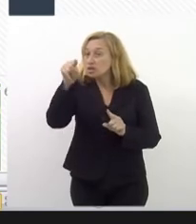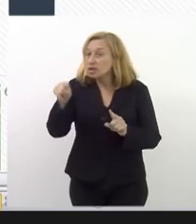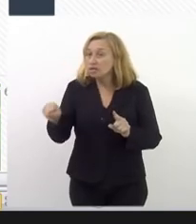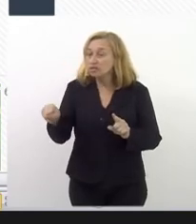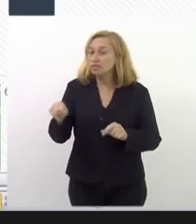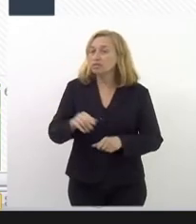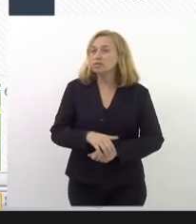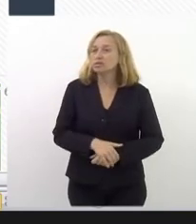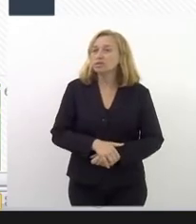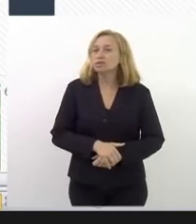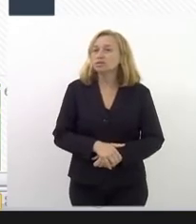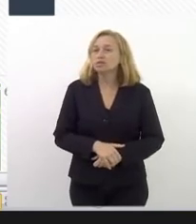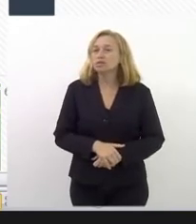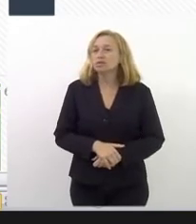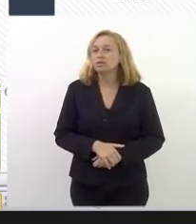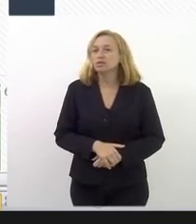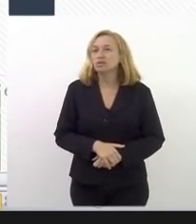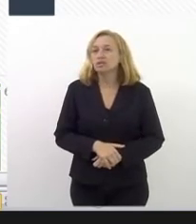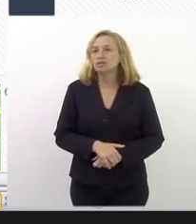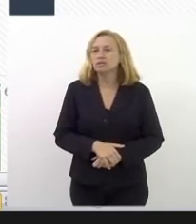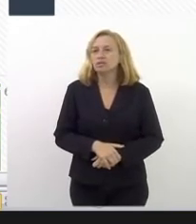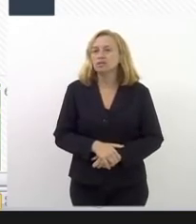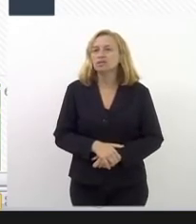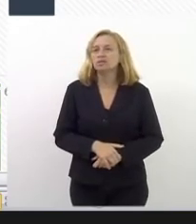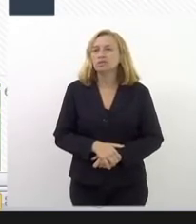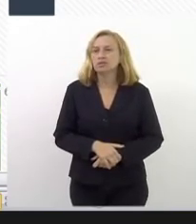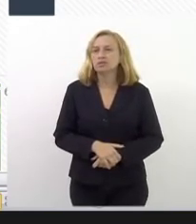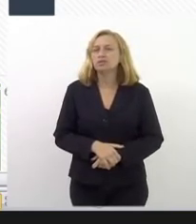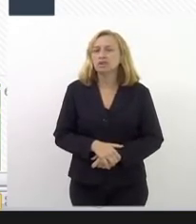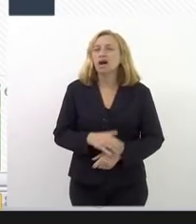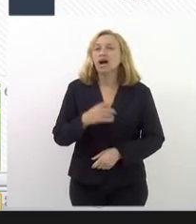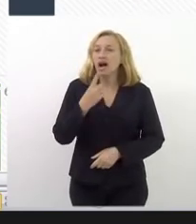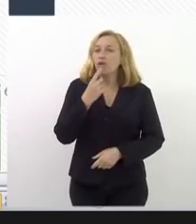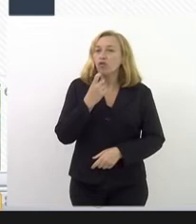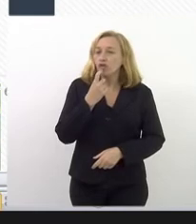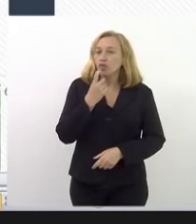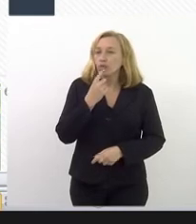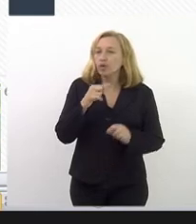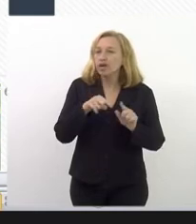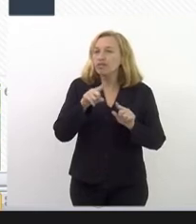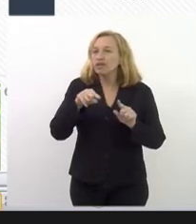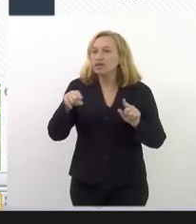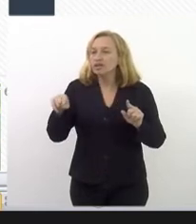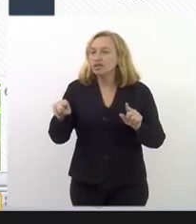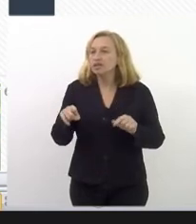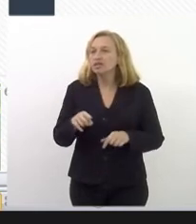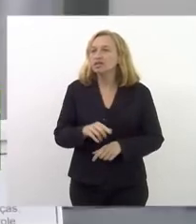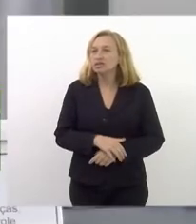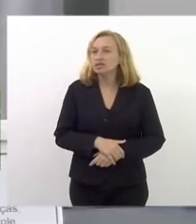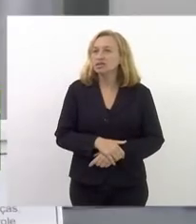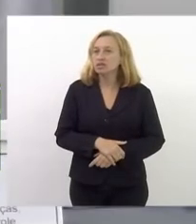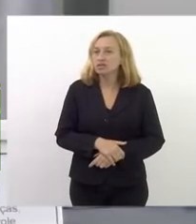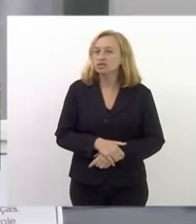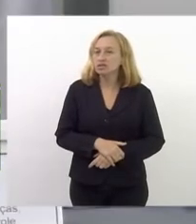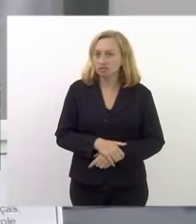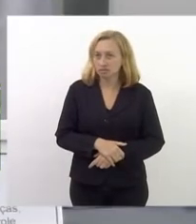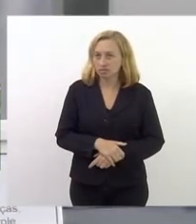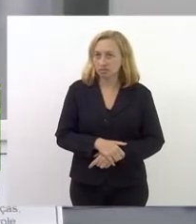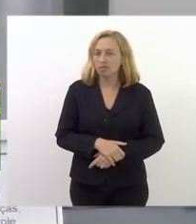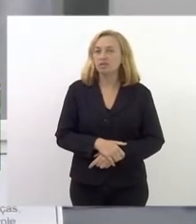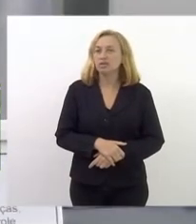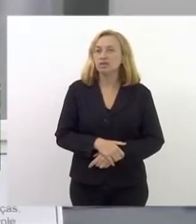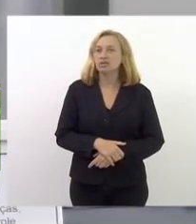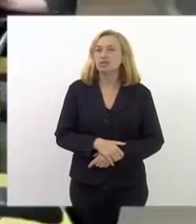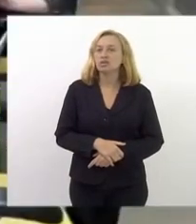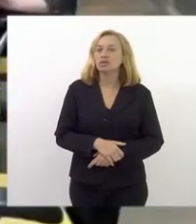O vermelho é a variação. Ah, tá. O vermelho é a variação. Isso, o vermelho é 21 e o azul é 20.